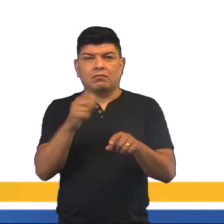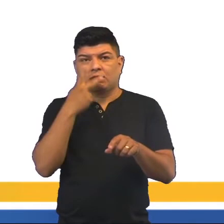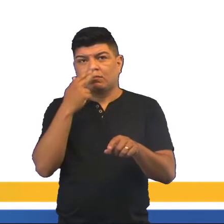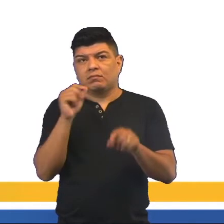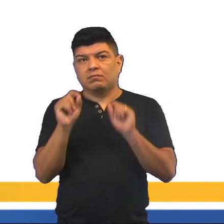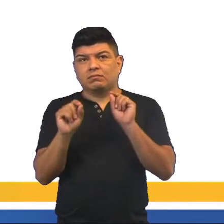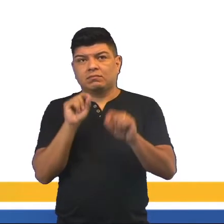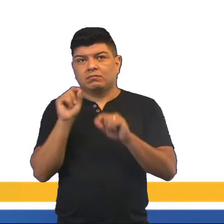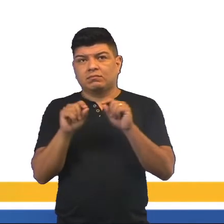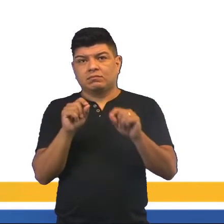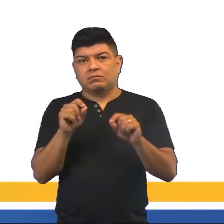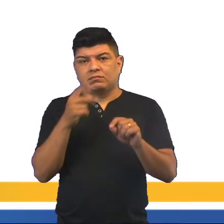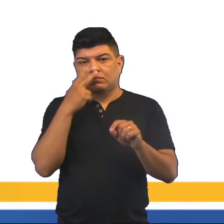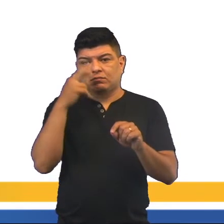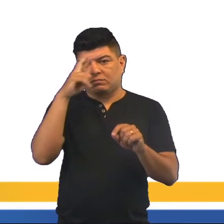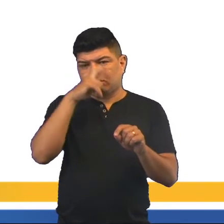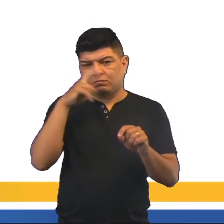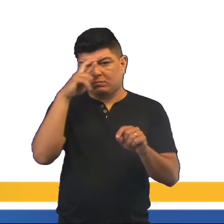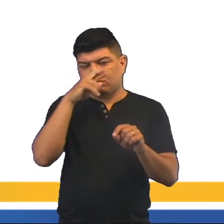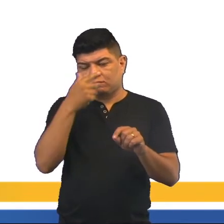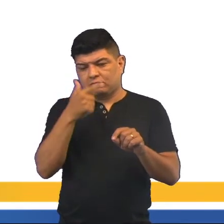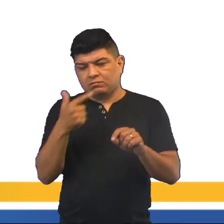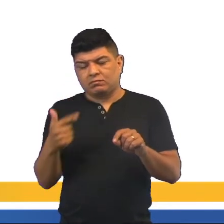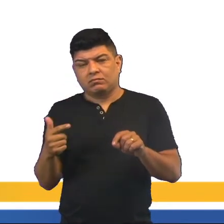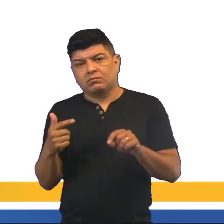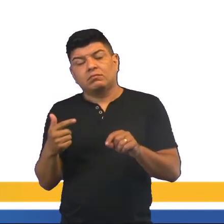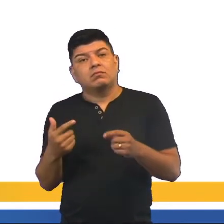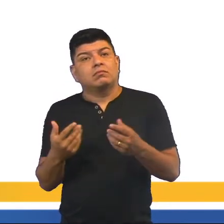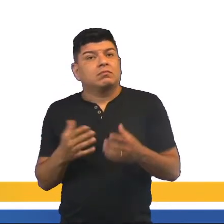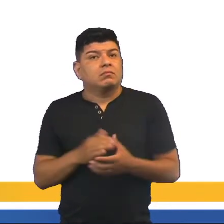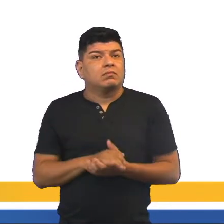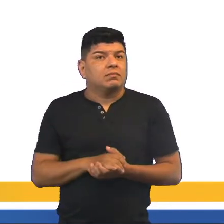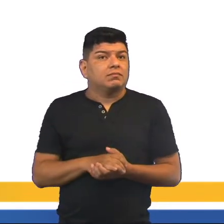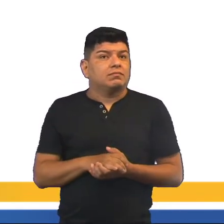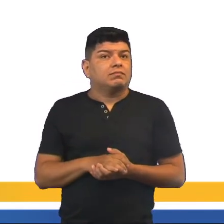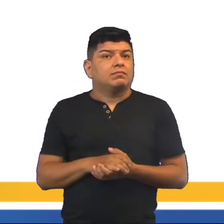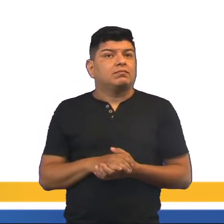Trata-se, no entanto, de meras especulações, não se tem muita